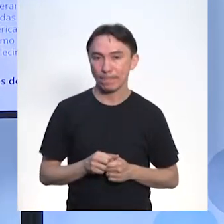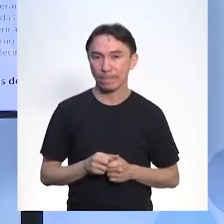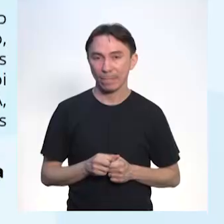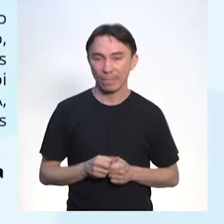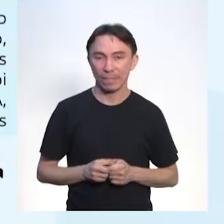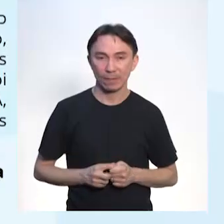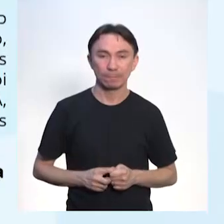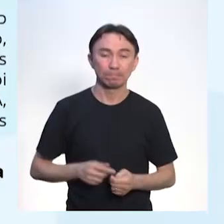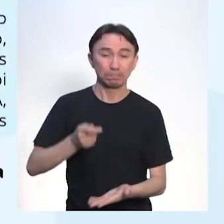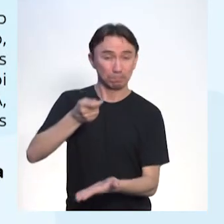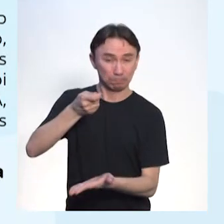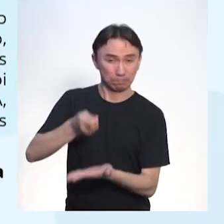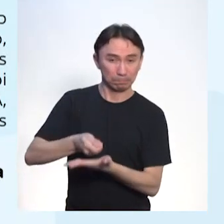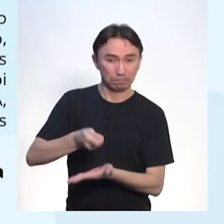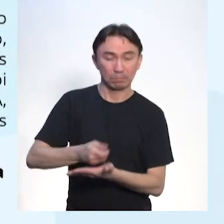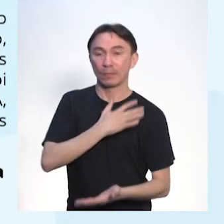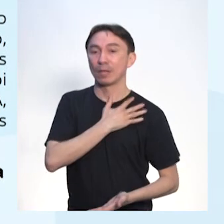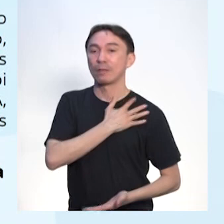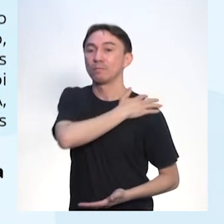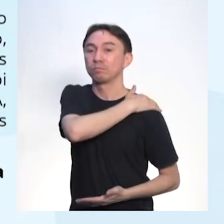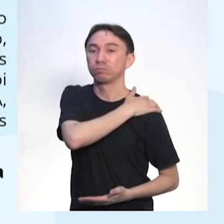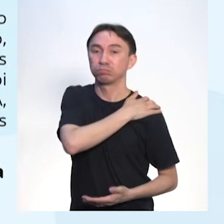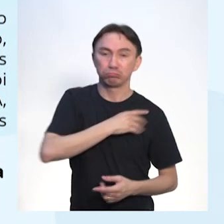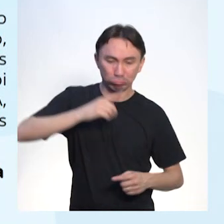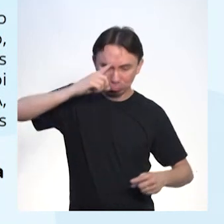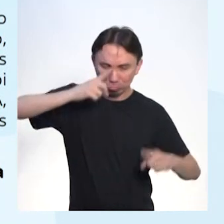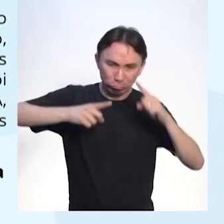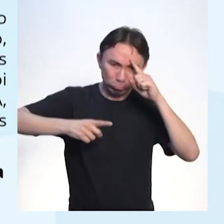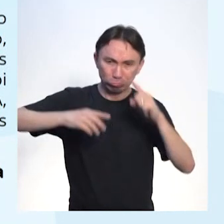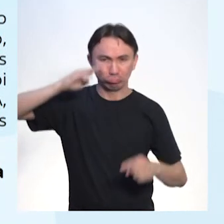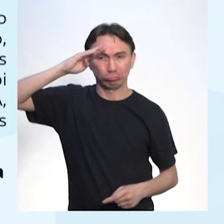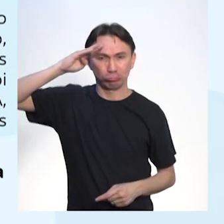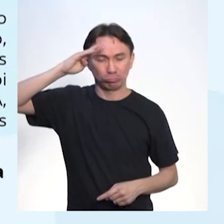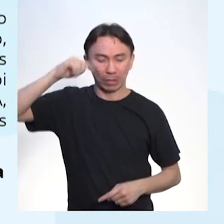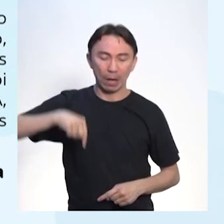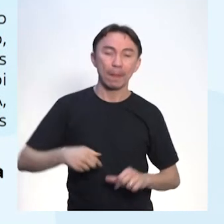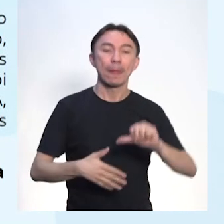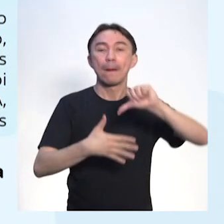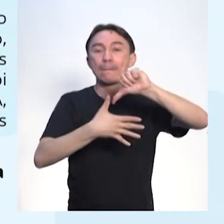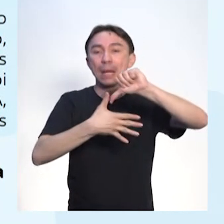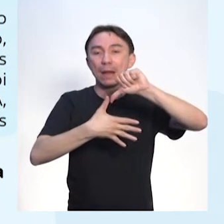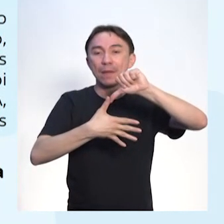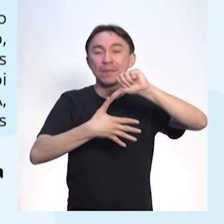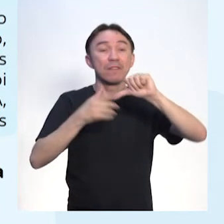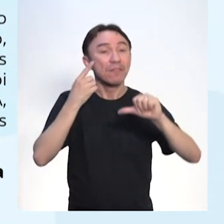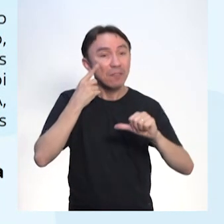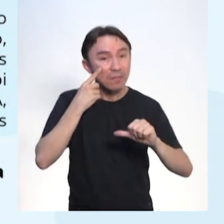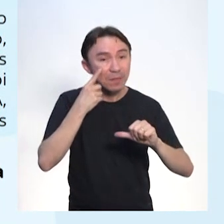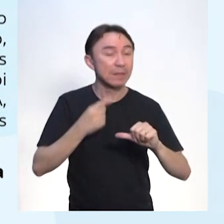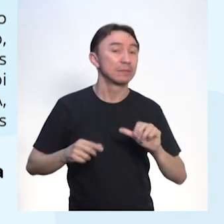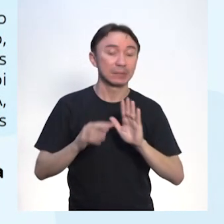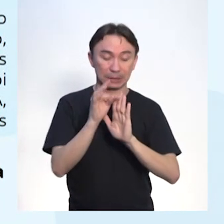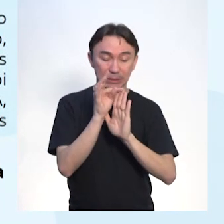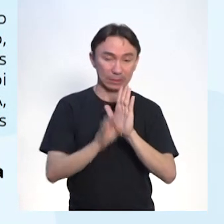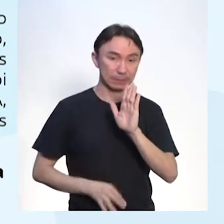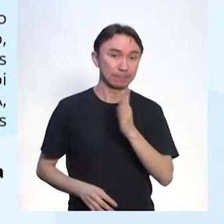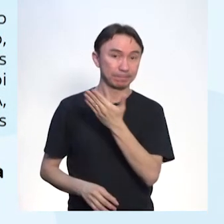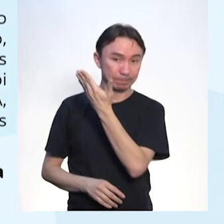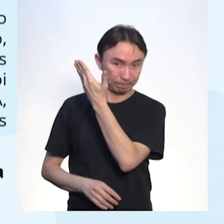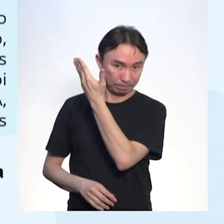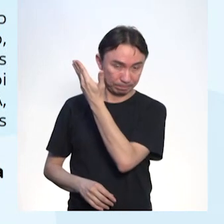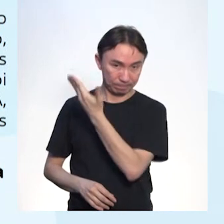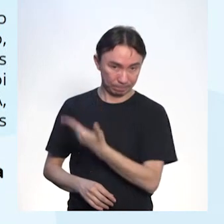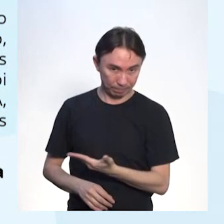Ditaduras militares na América Latina. Nós iremos ler o texto para fazer a atividade. Eu vou ler